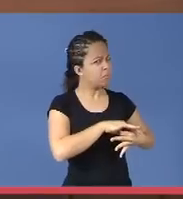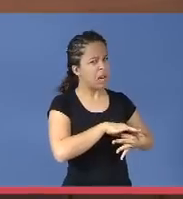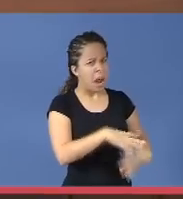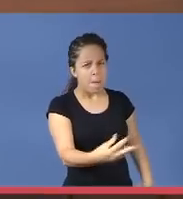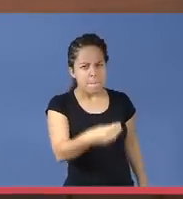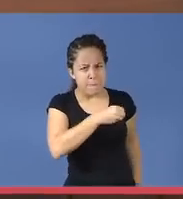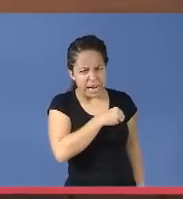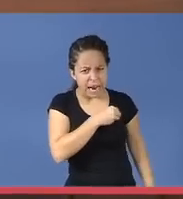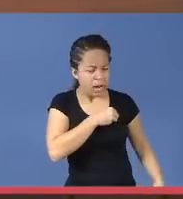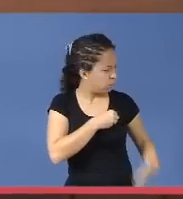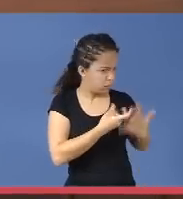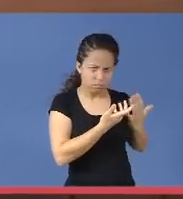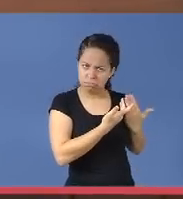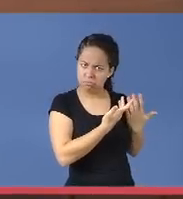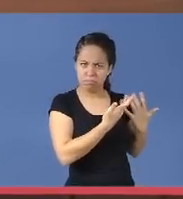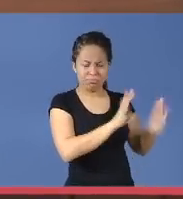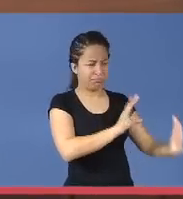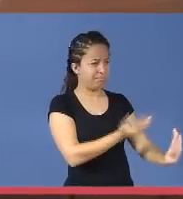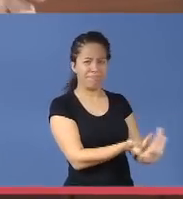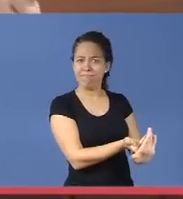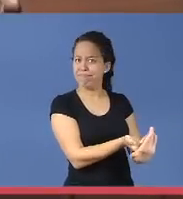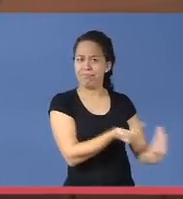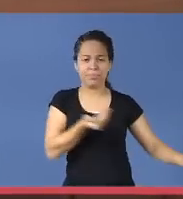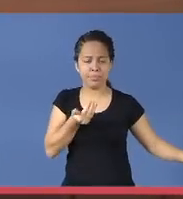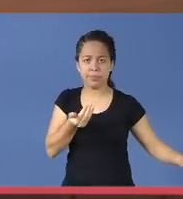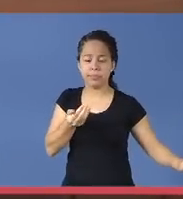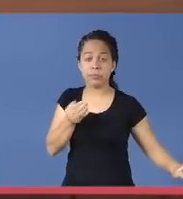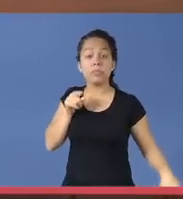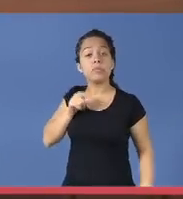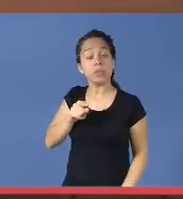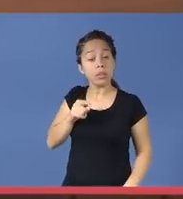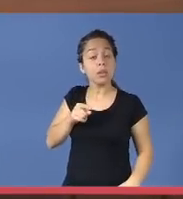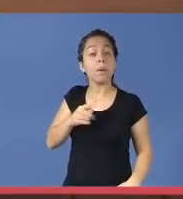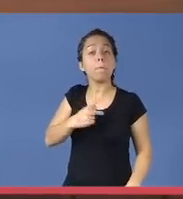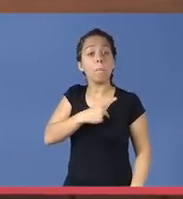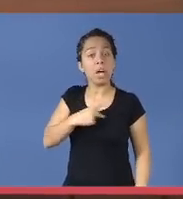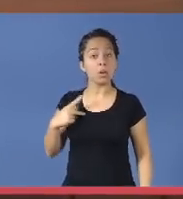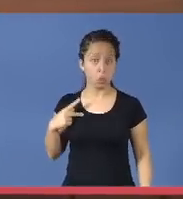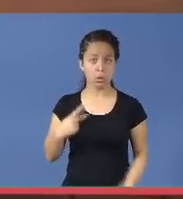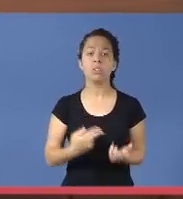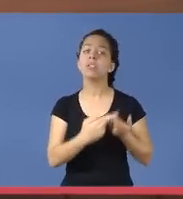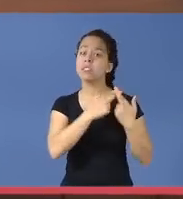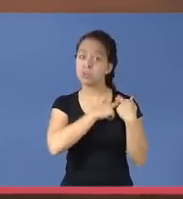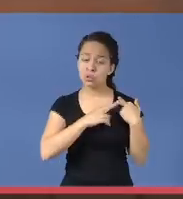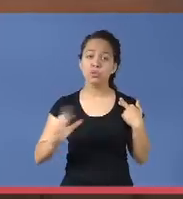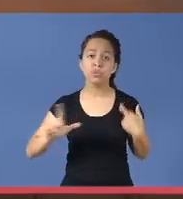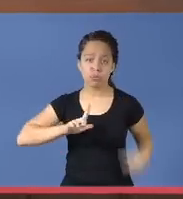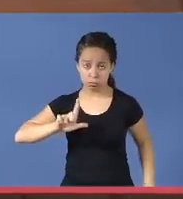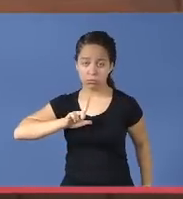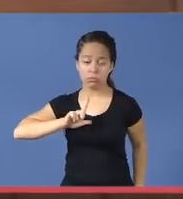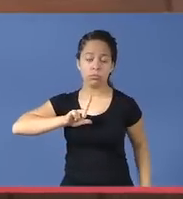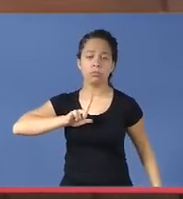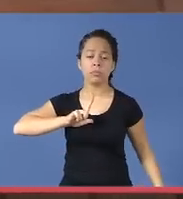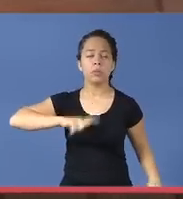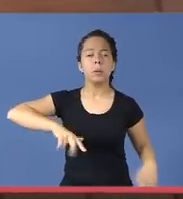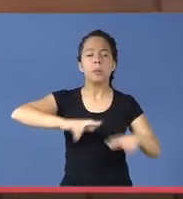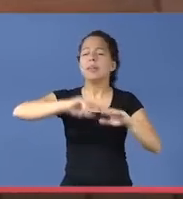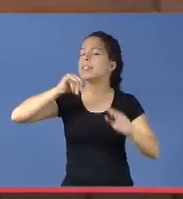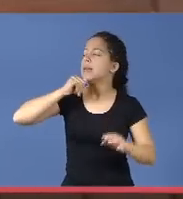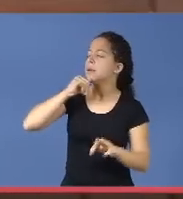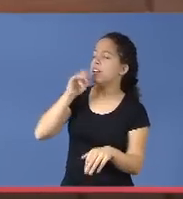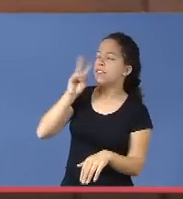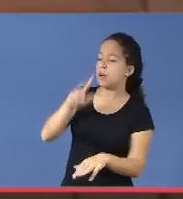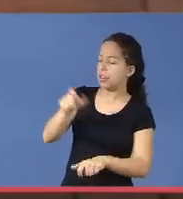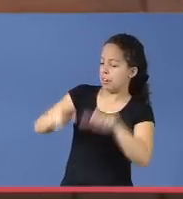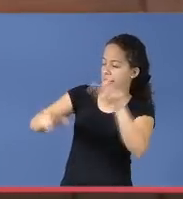dominando, isso é a função do pastor, dos ministérios, da igreja em si. Então você limpou tudo, no outro dia você